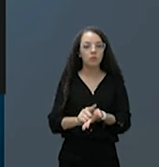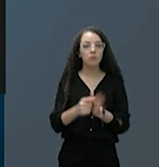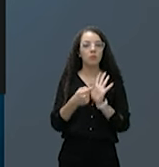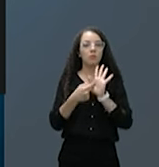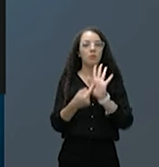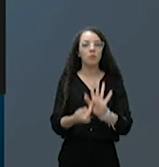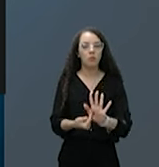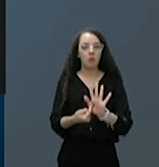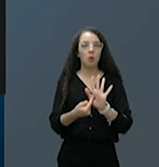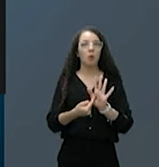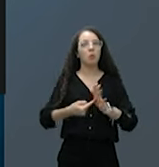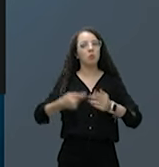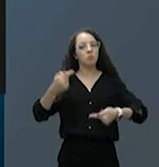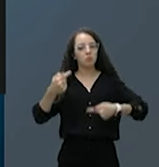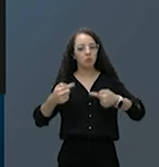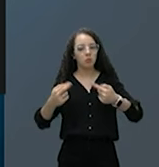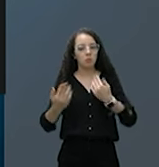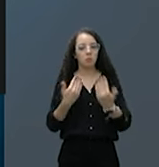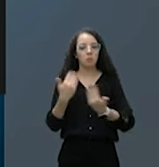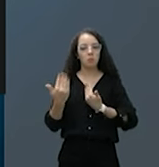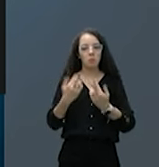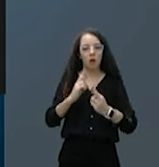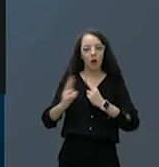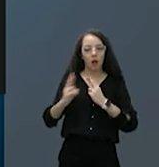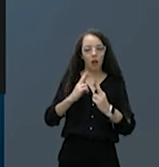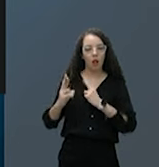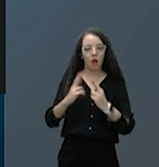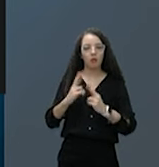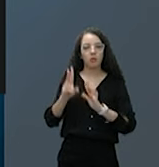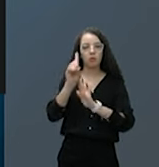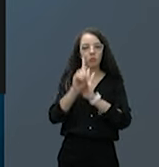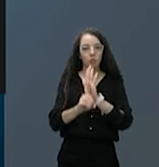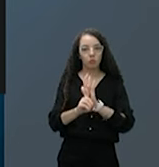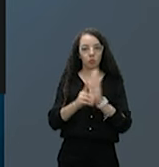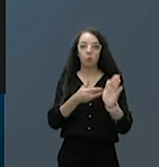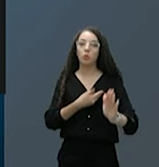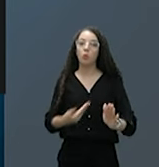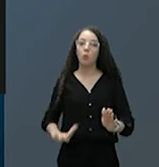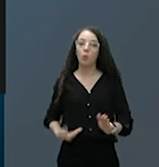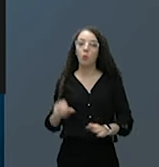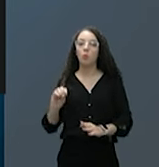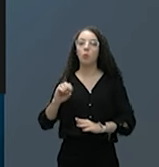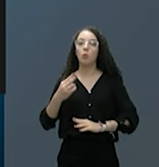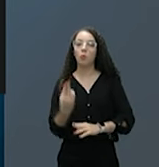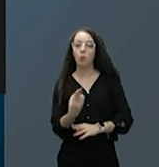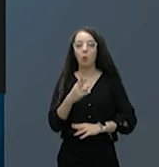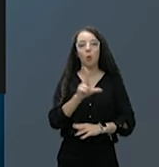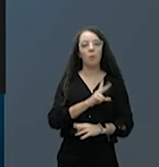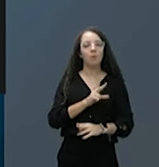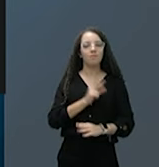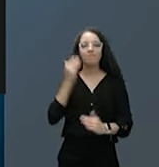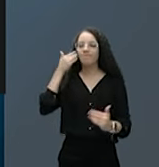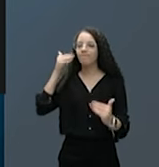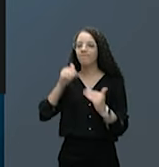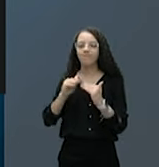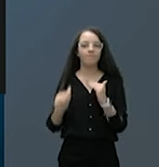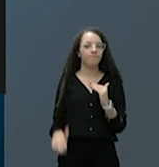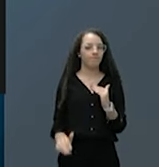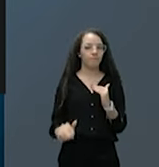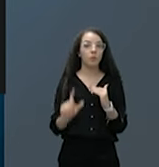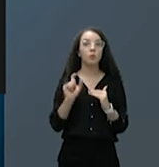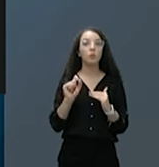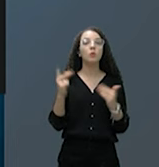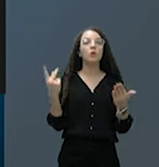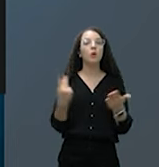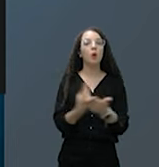direito público, e aqui estamos diante de uma relação de direito privado, não seria possível a utilização desse acordo como paradigma. Ocorre, excelência, que a tese